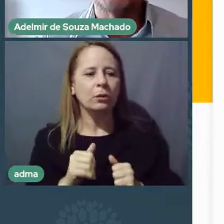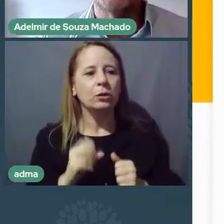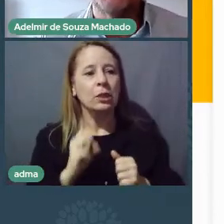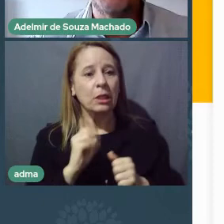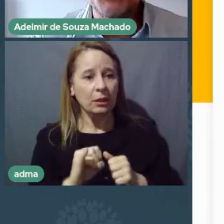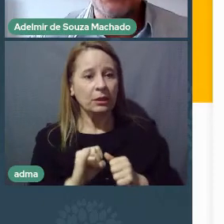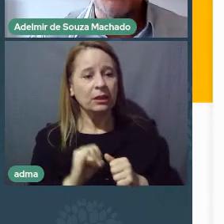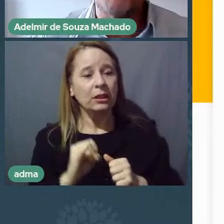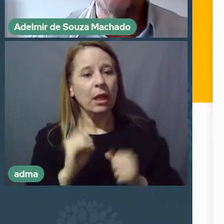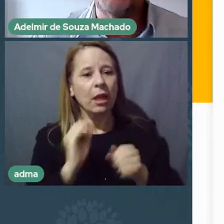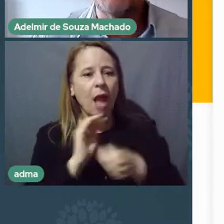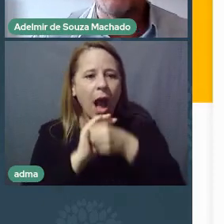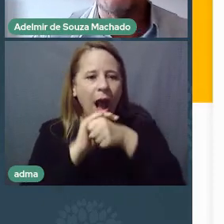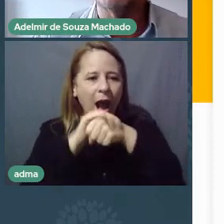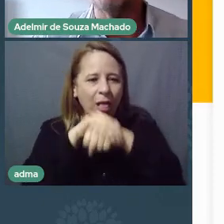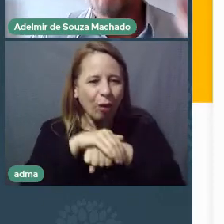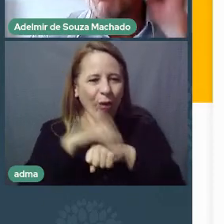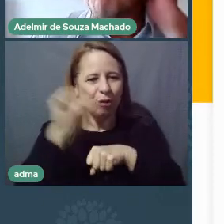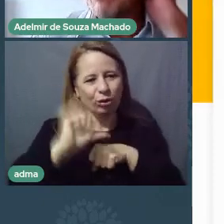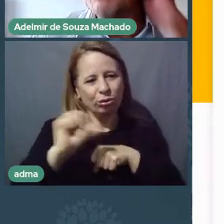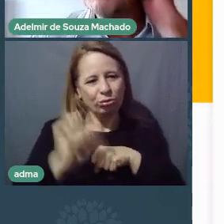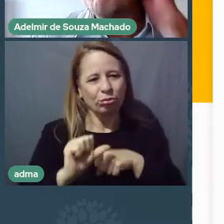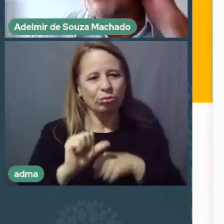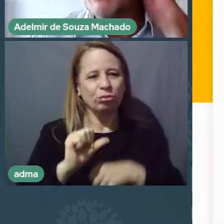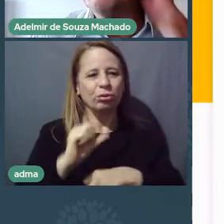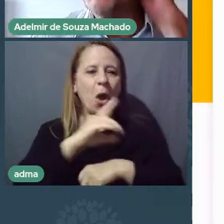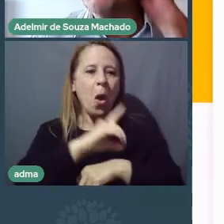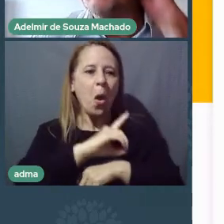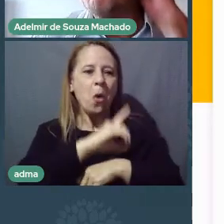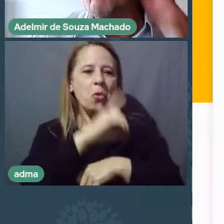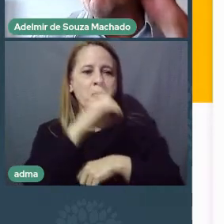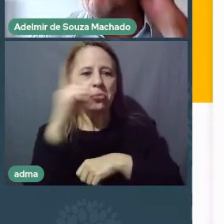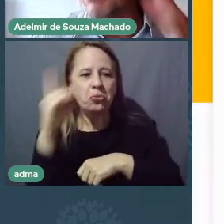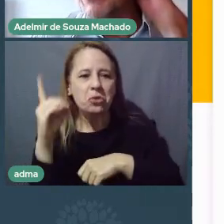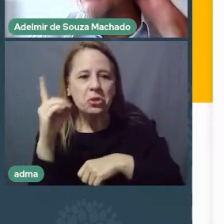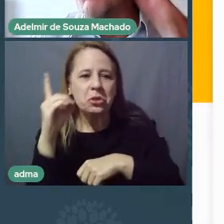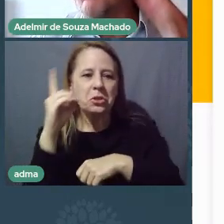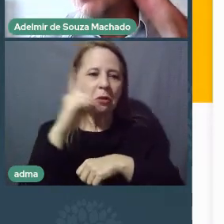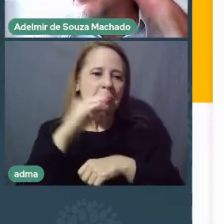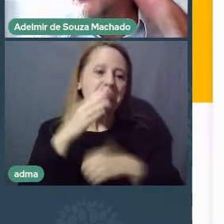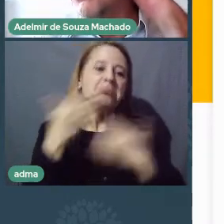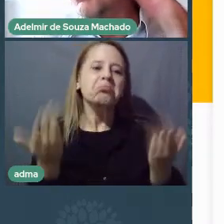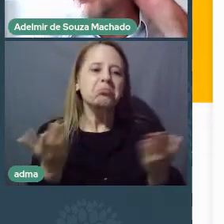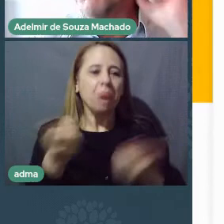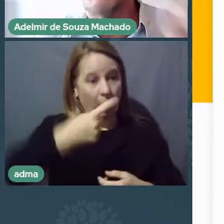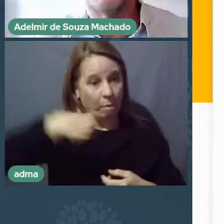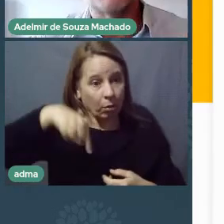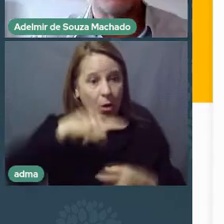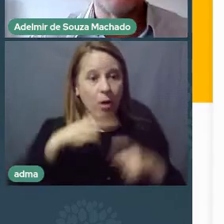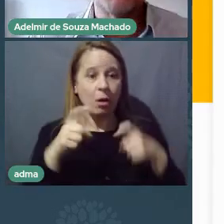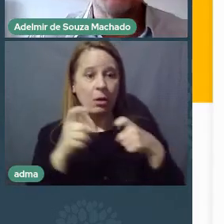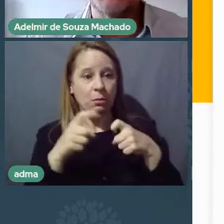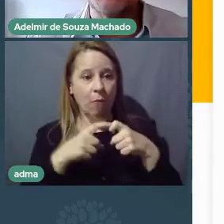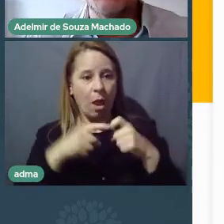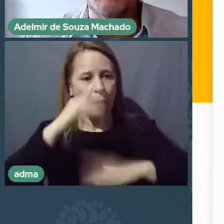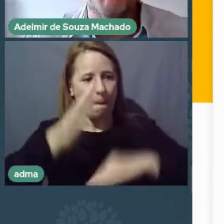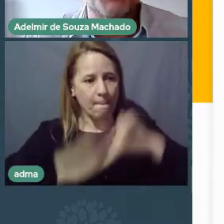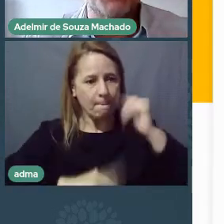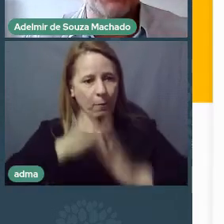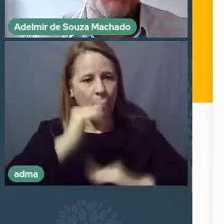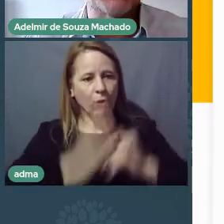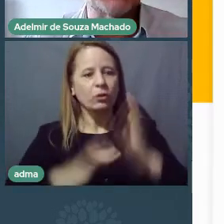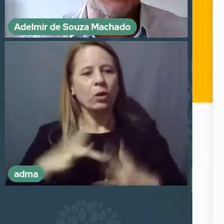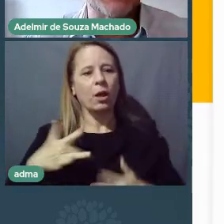de noite ou de dia ou o dia inteiro. Mas a gente, como médico e os profissionais da saúde, a